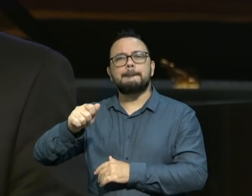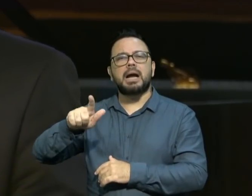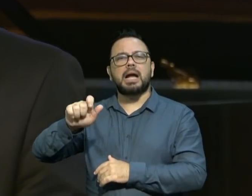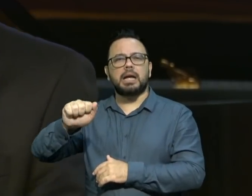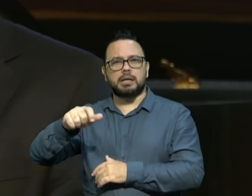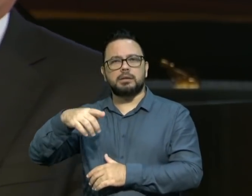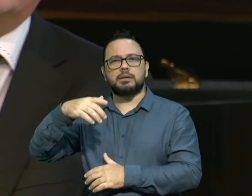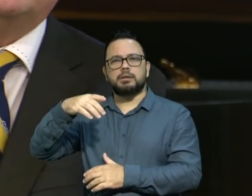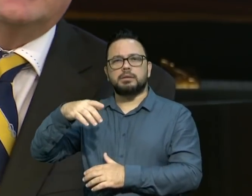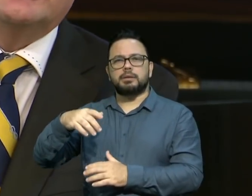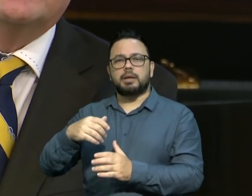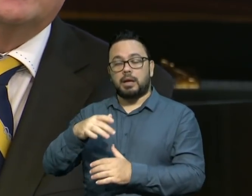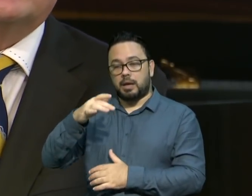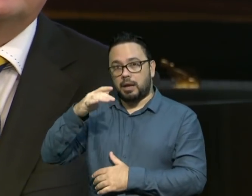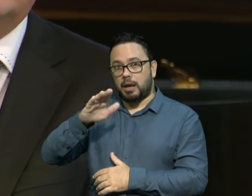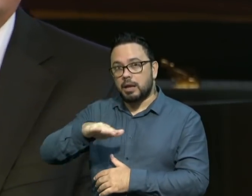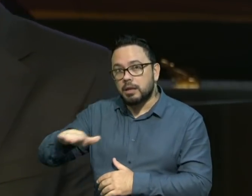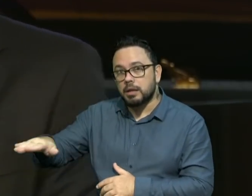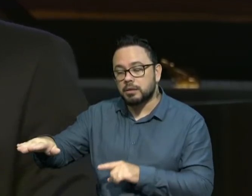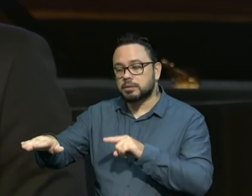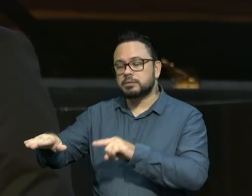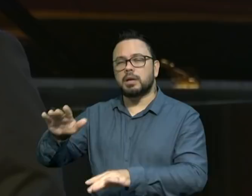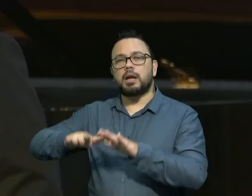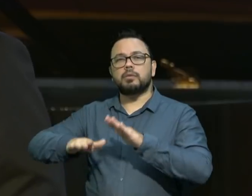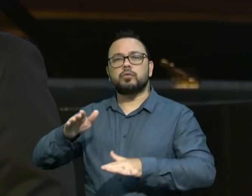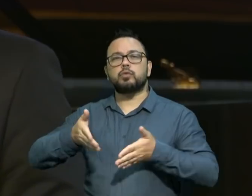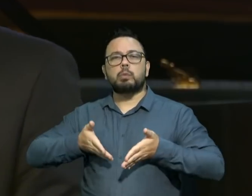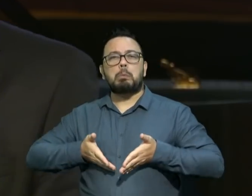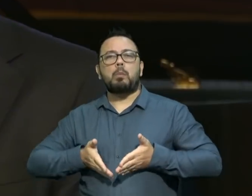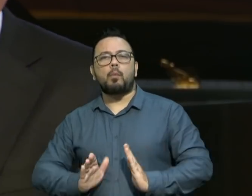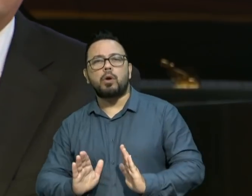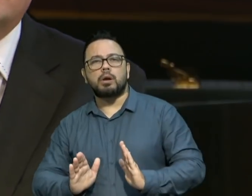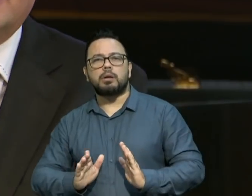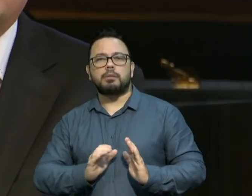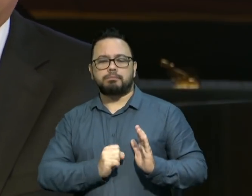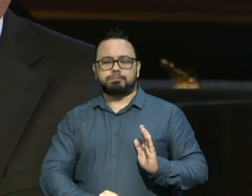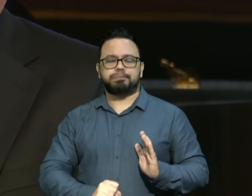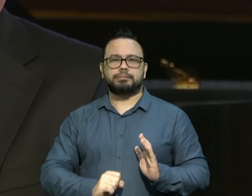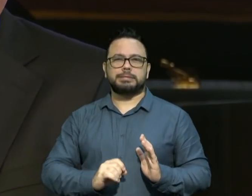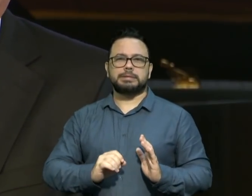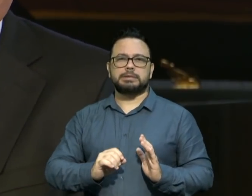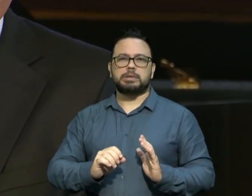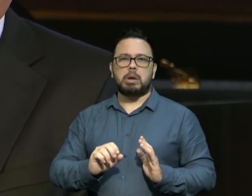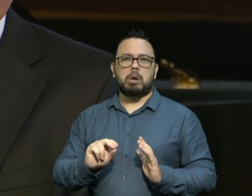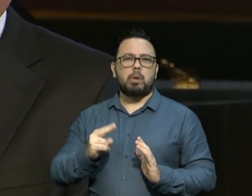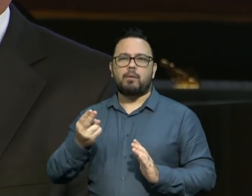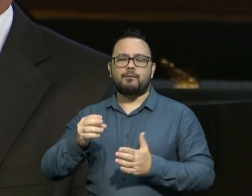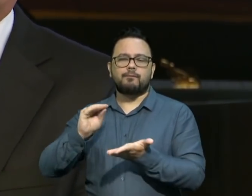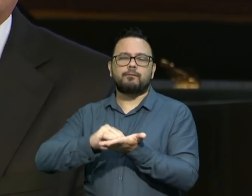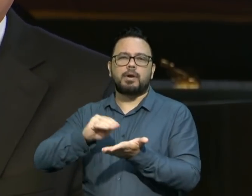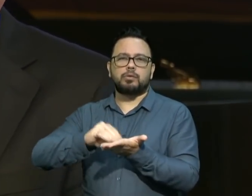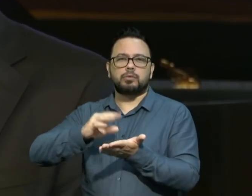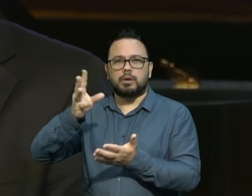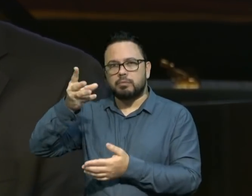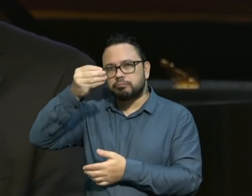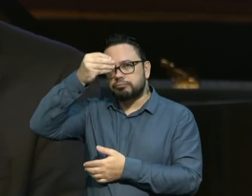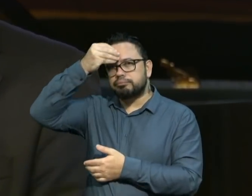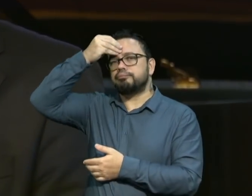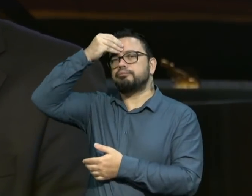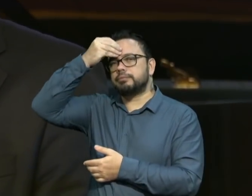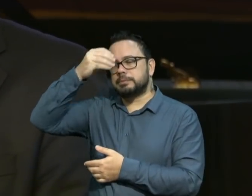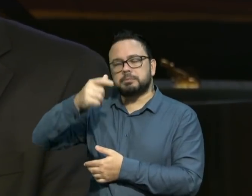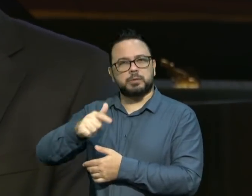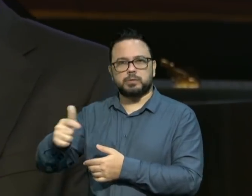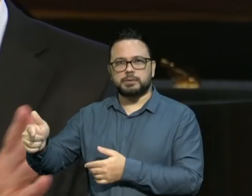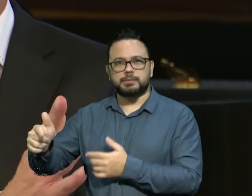criança paga nasceu um natimorto através de um aborto não foi batizado não foi feito as pressão sobre a